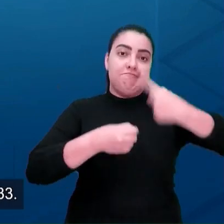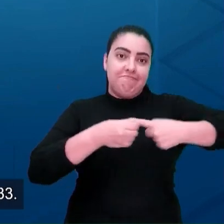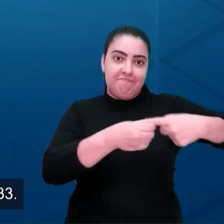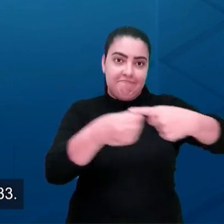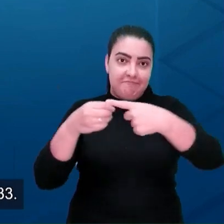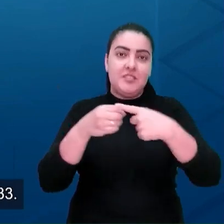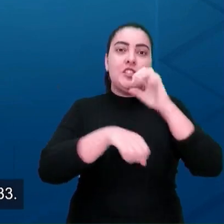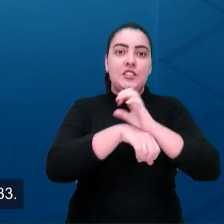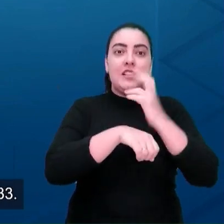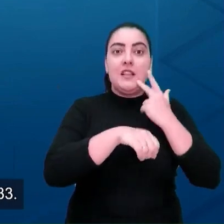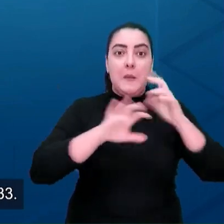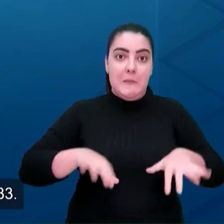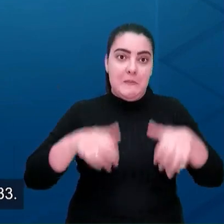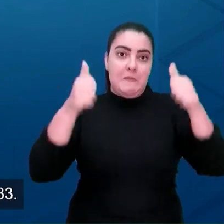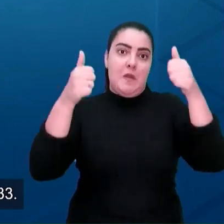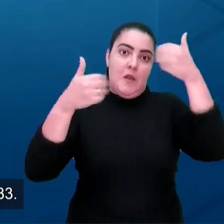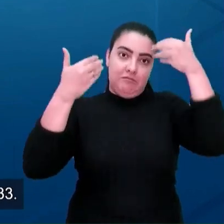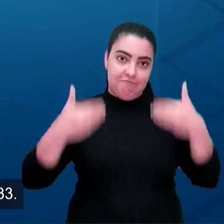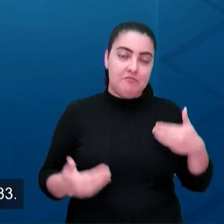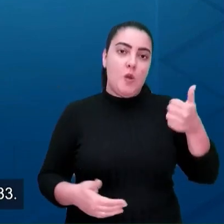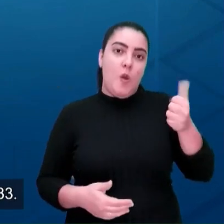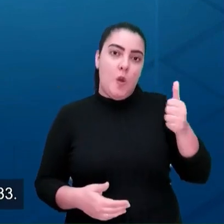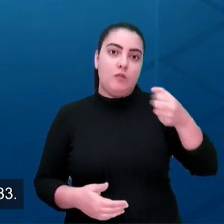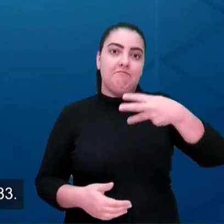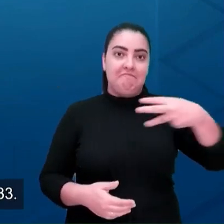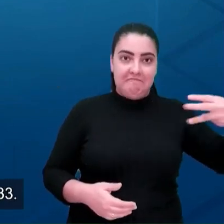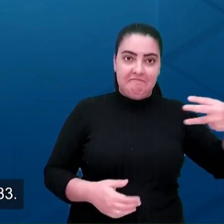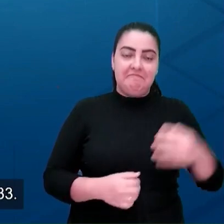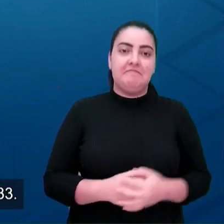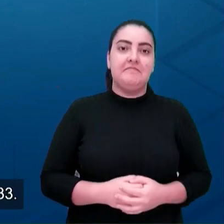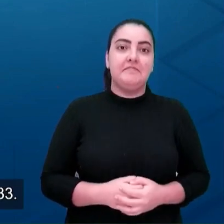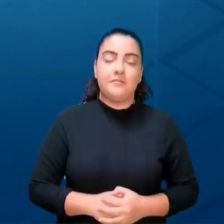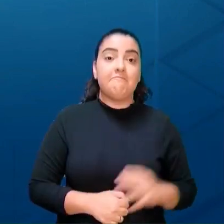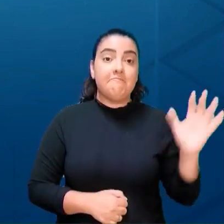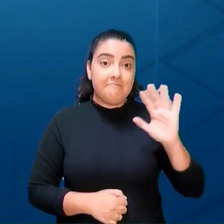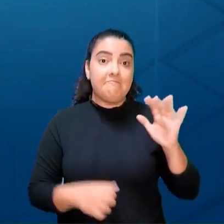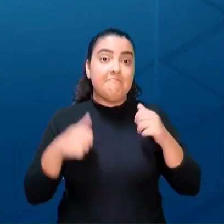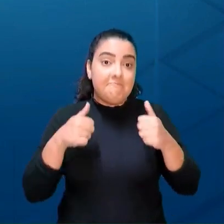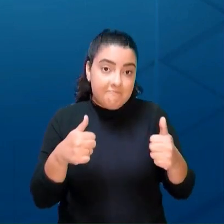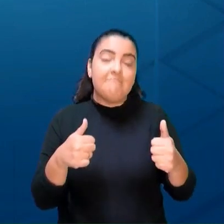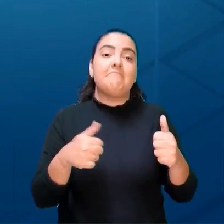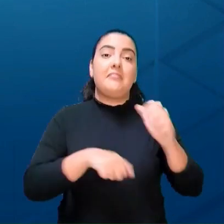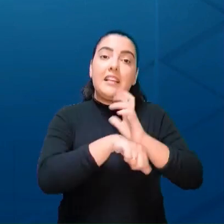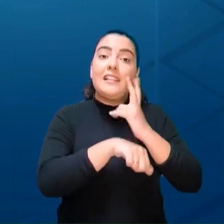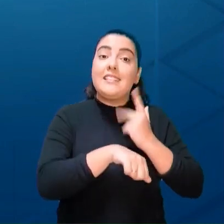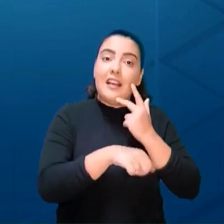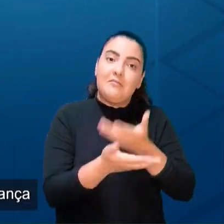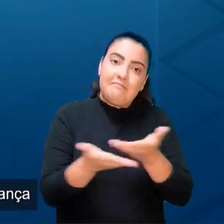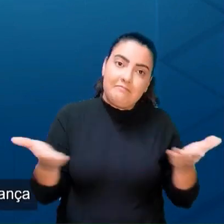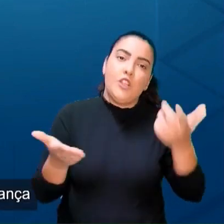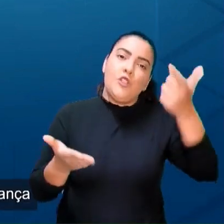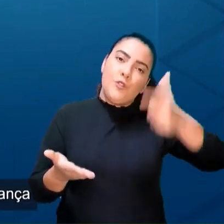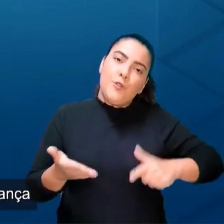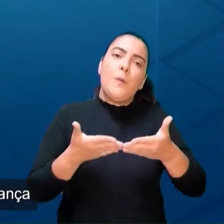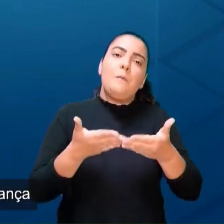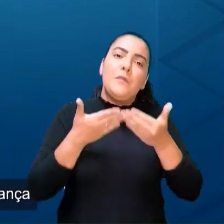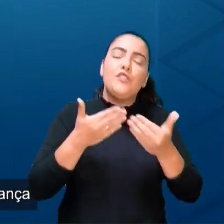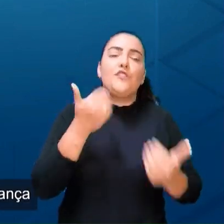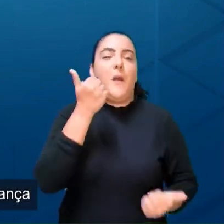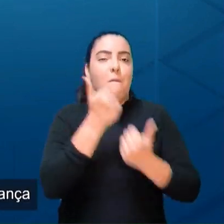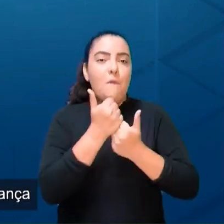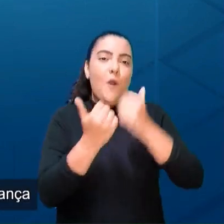sertão. Por um Ceará melhor, vote Ilma Coutinho, 11333. Olá, meus amigos cearenses. Venho